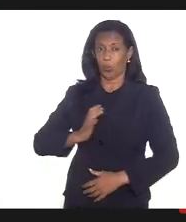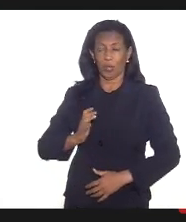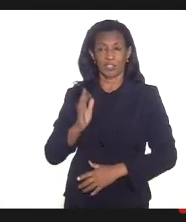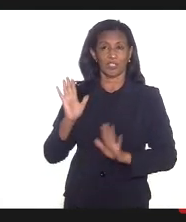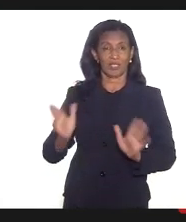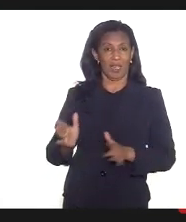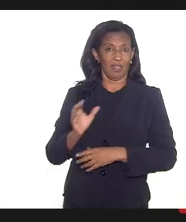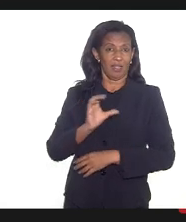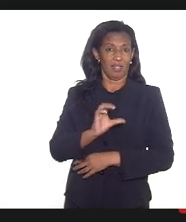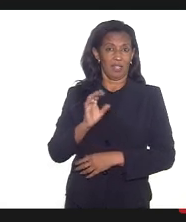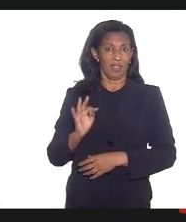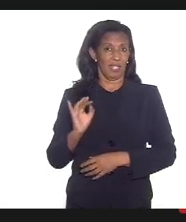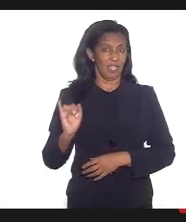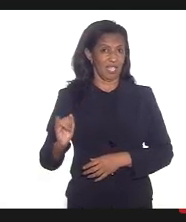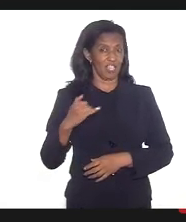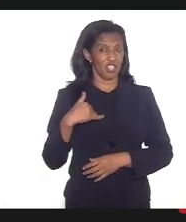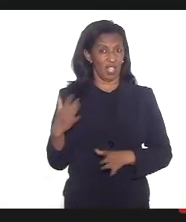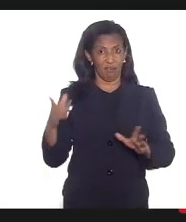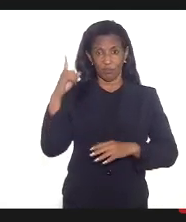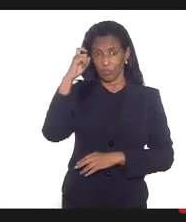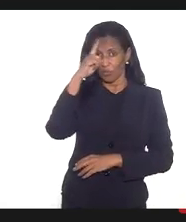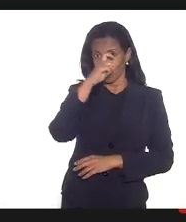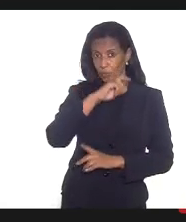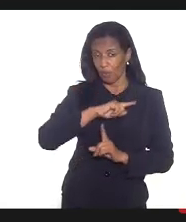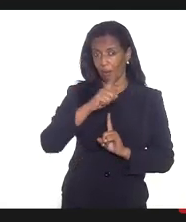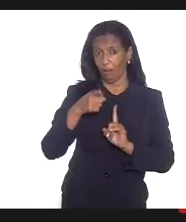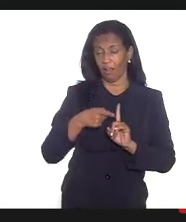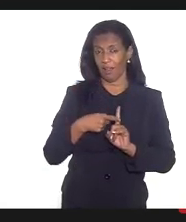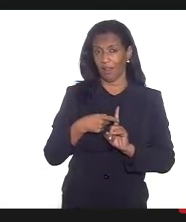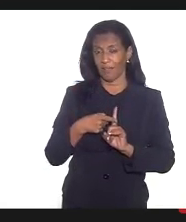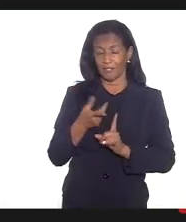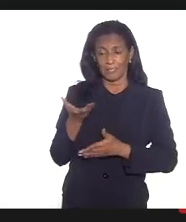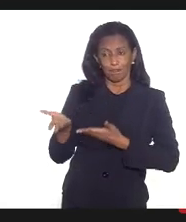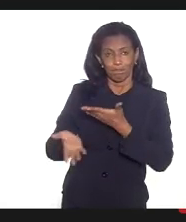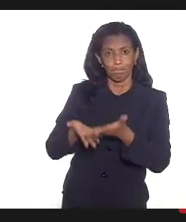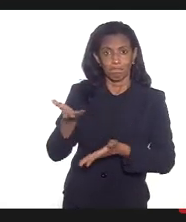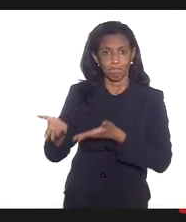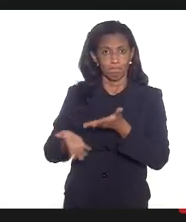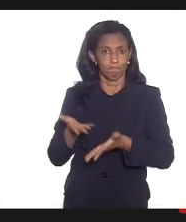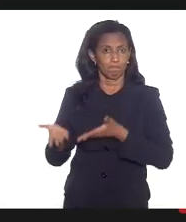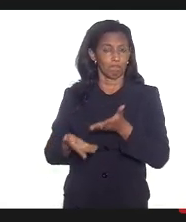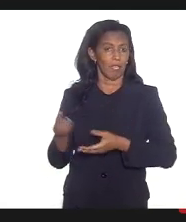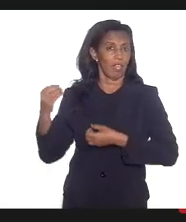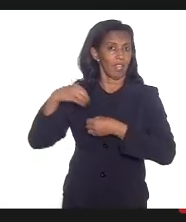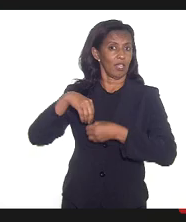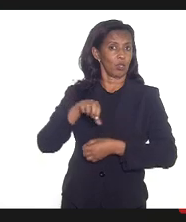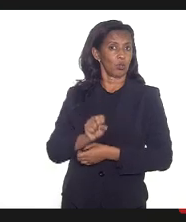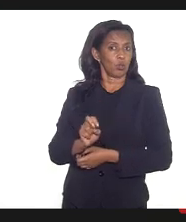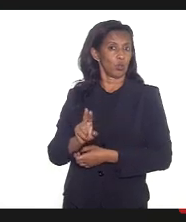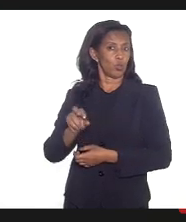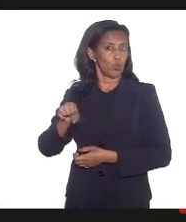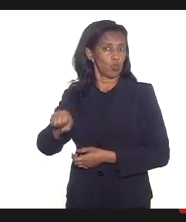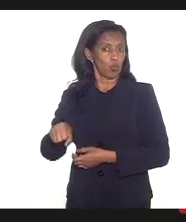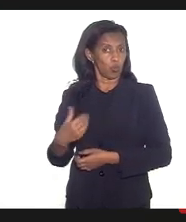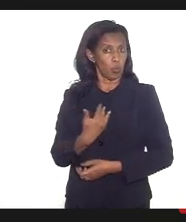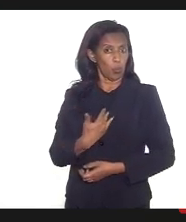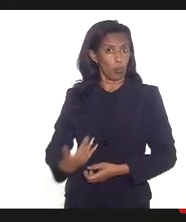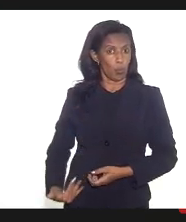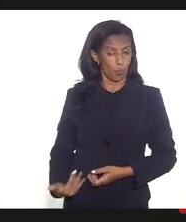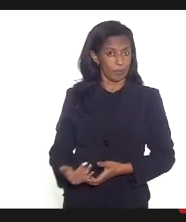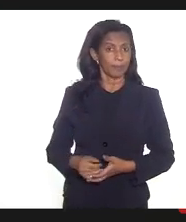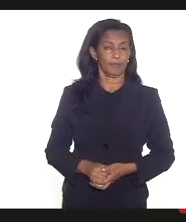CTI já tínhamos dificuldade das Gestantes serem atendidas na rede de saúde na rede pública